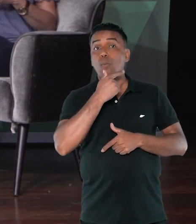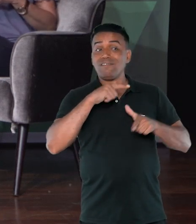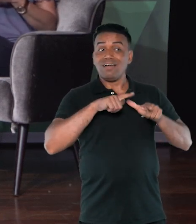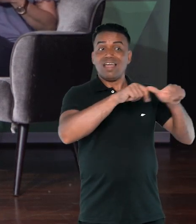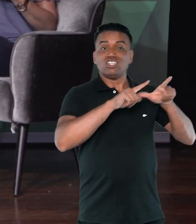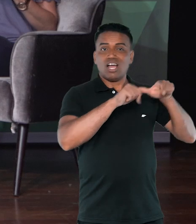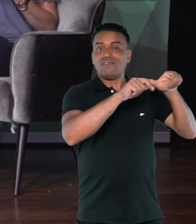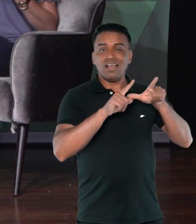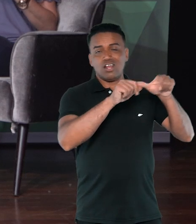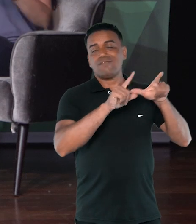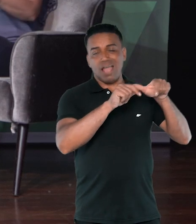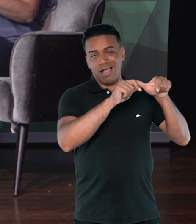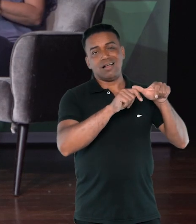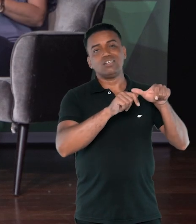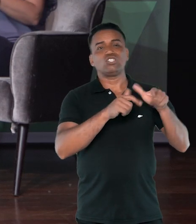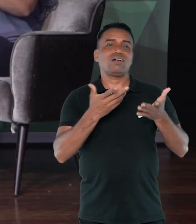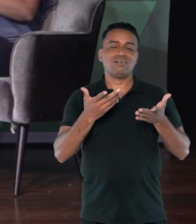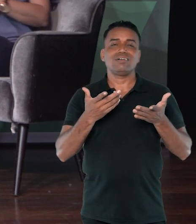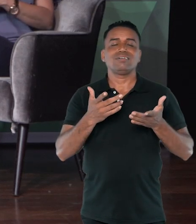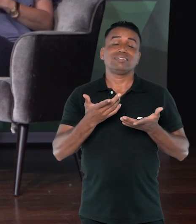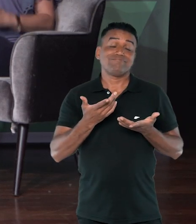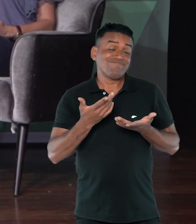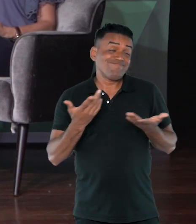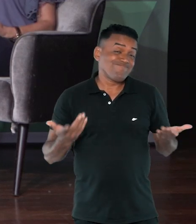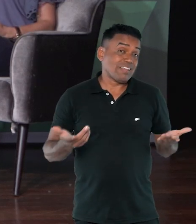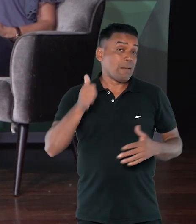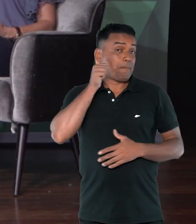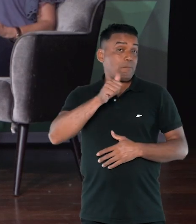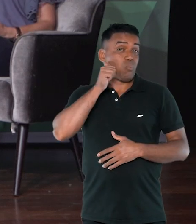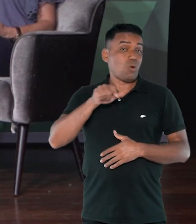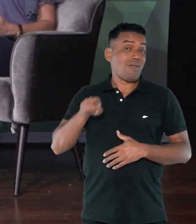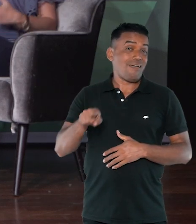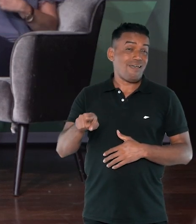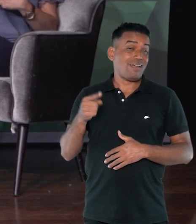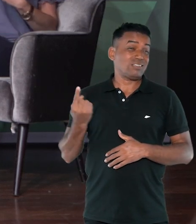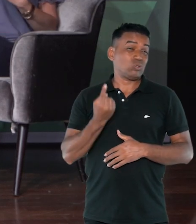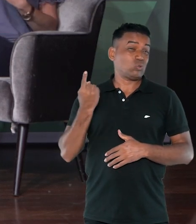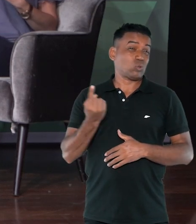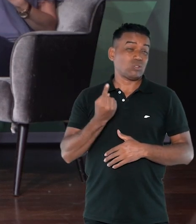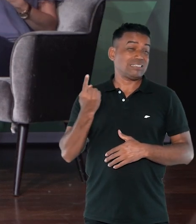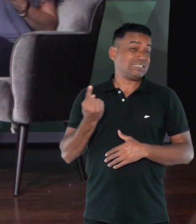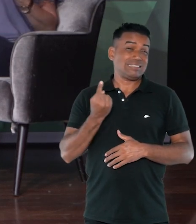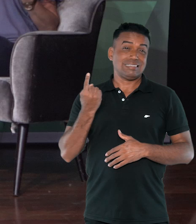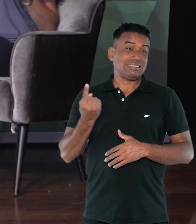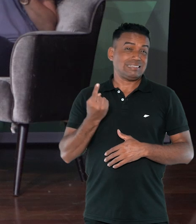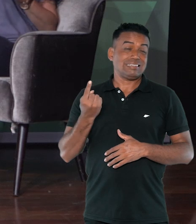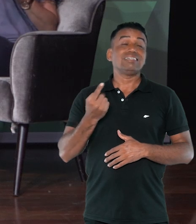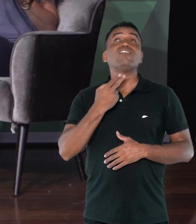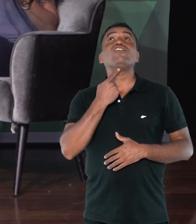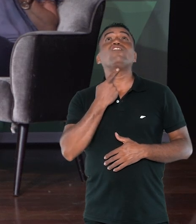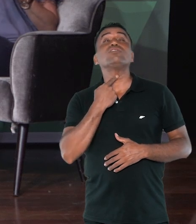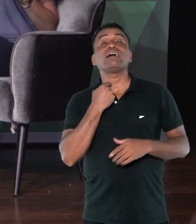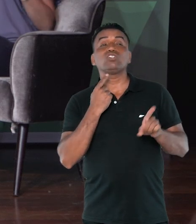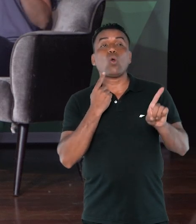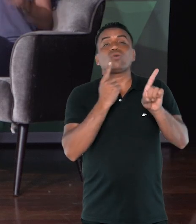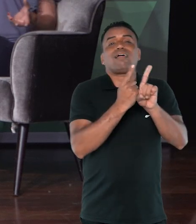Solidão a dois, assim. E isso eu trago também num outro texto que chama Testosterona, que é assim,